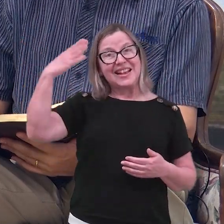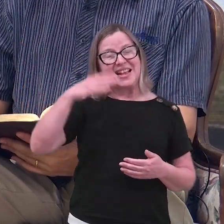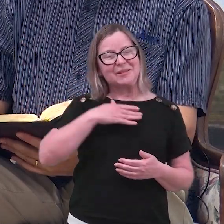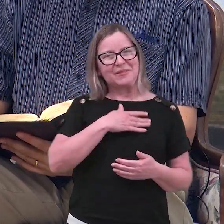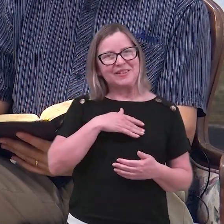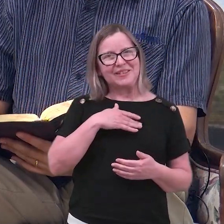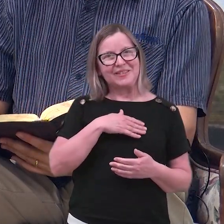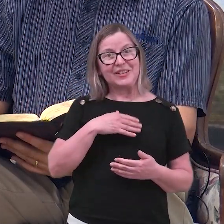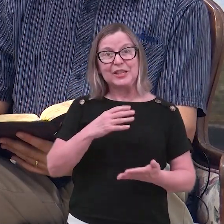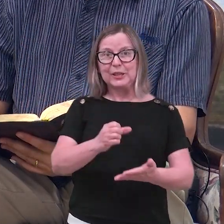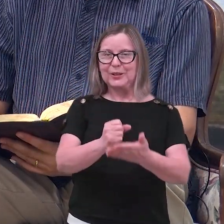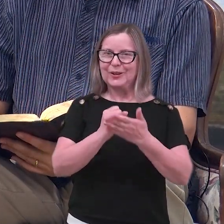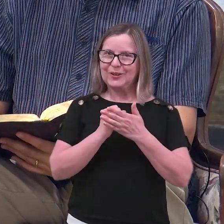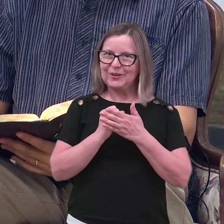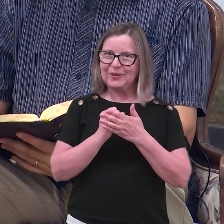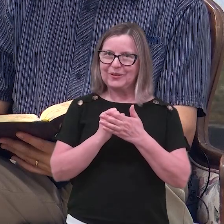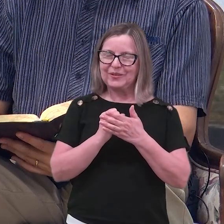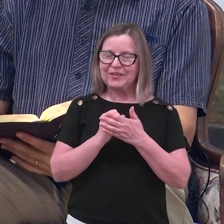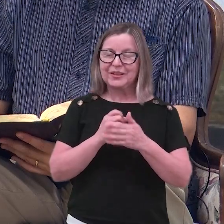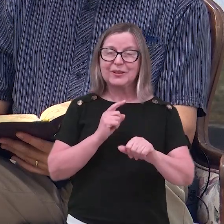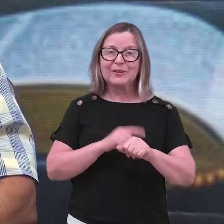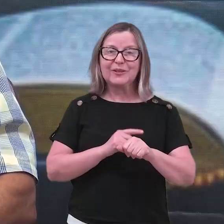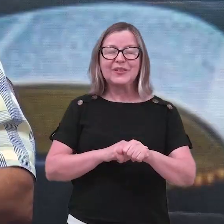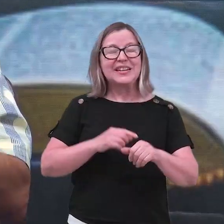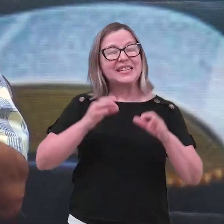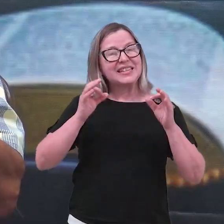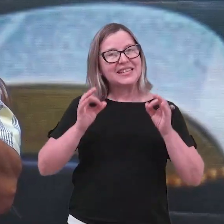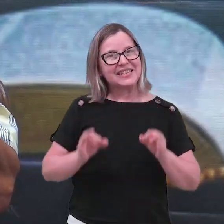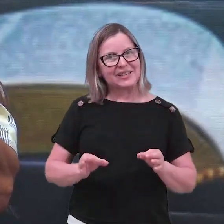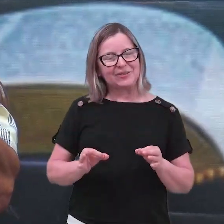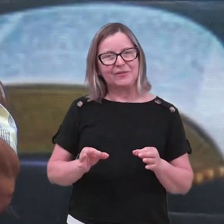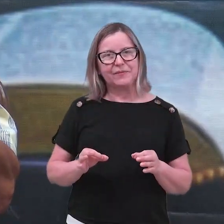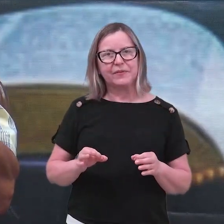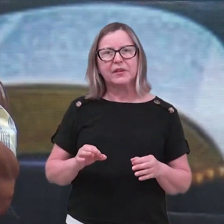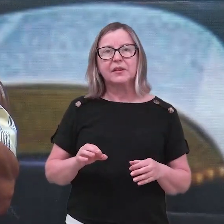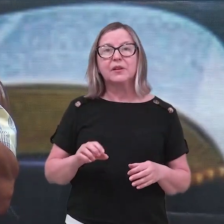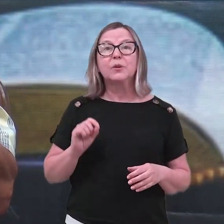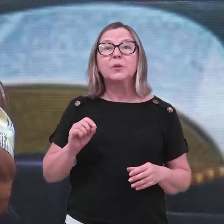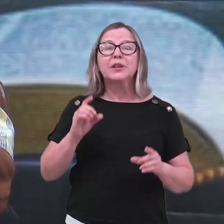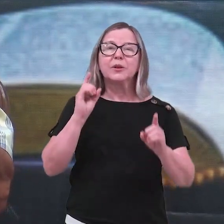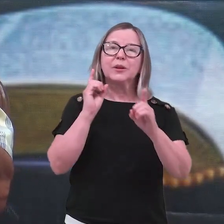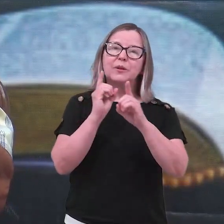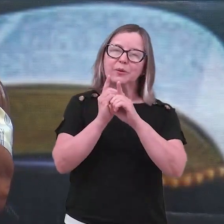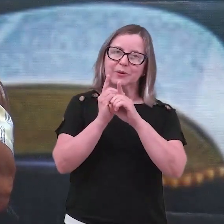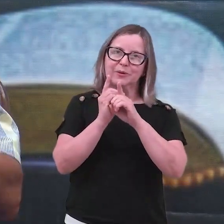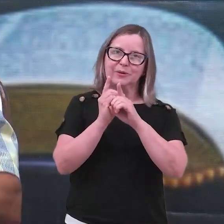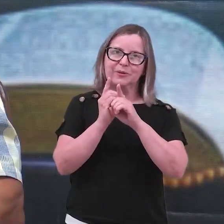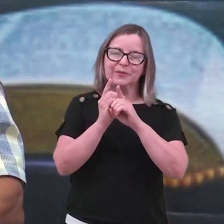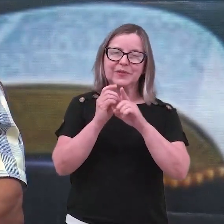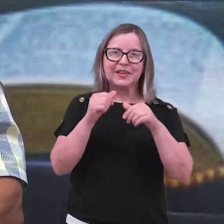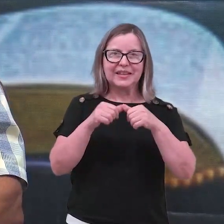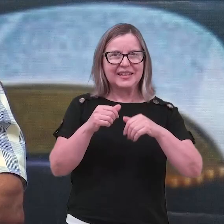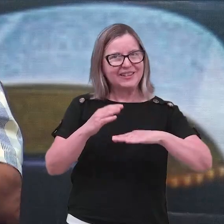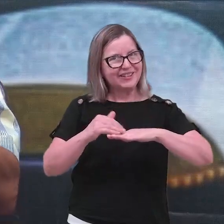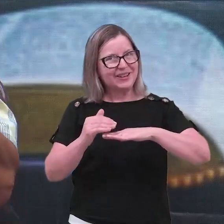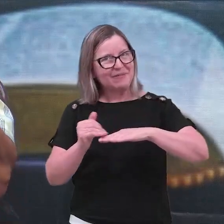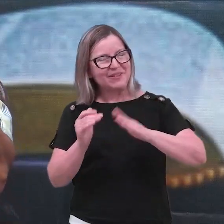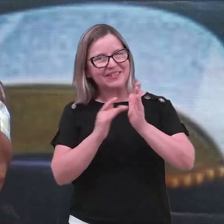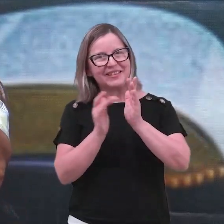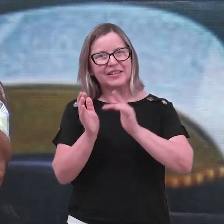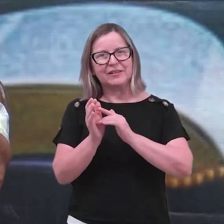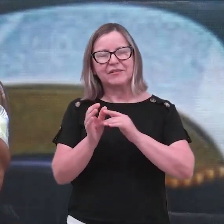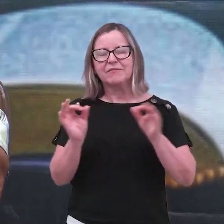misericórdia e socorro em ocasião oportuna. Então, o que eu encontro aqui? Eu encontro aqui nesse convite de Jesus